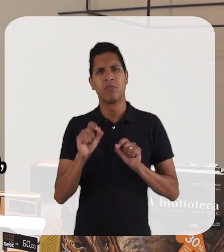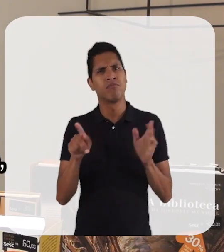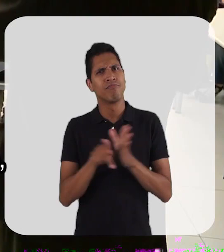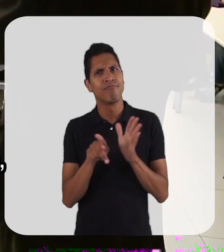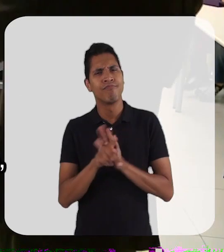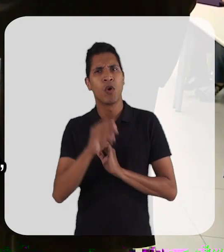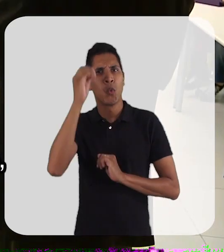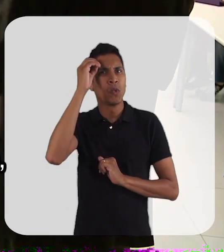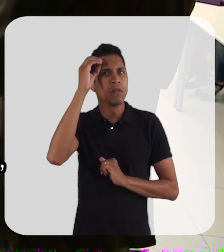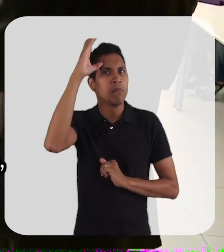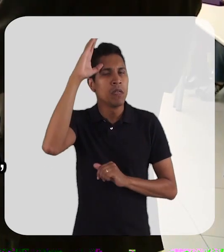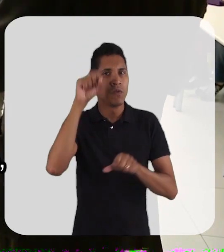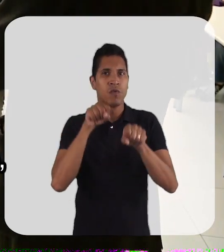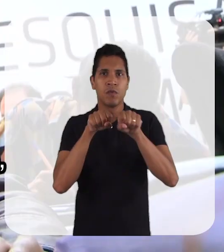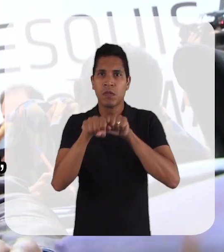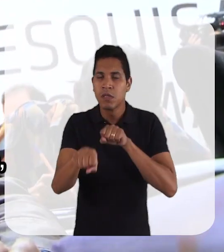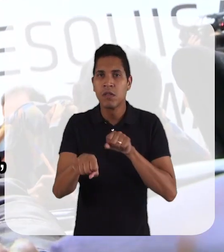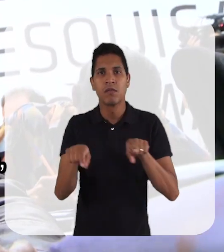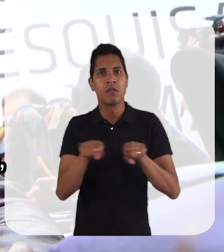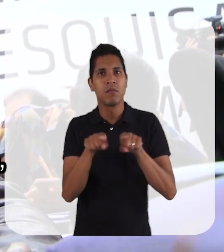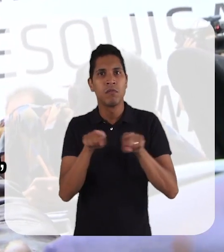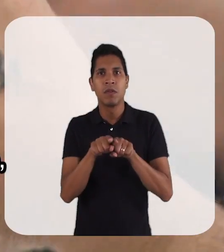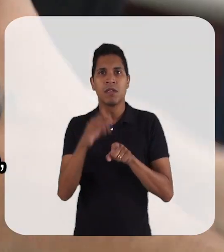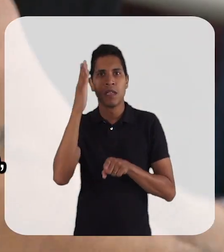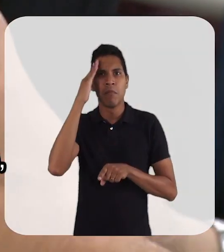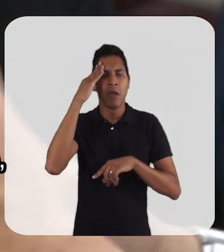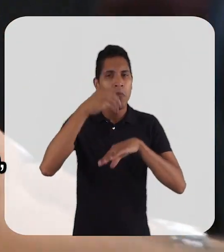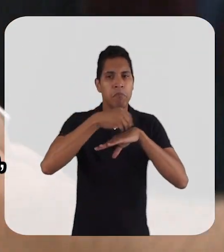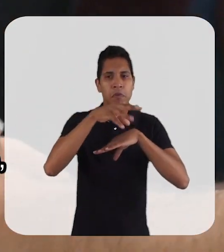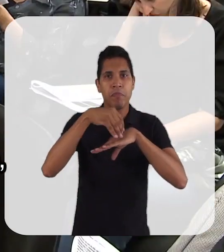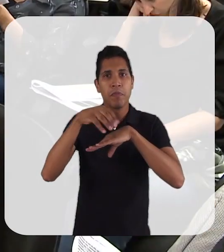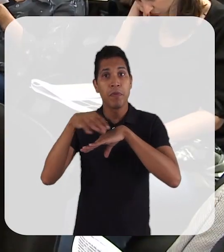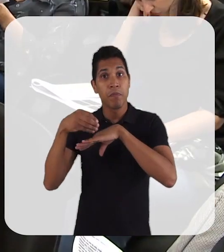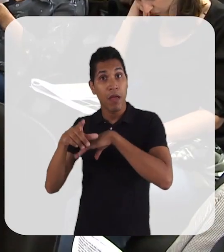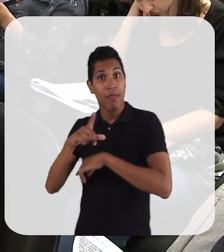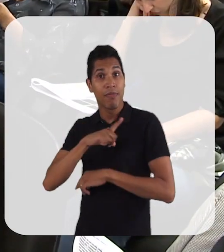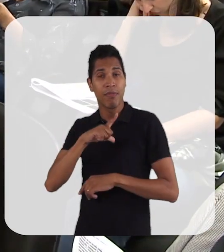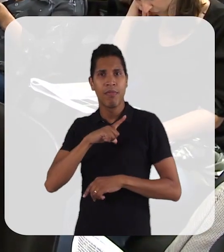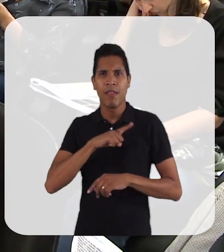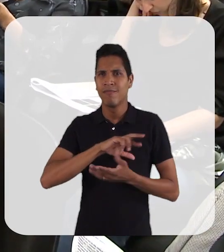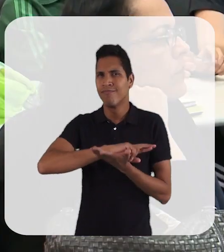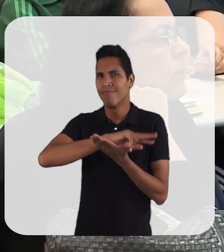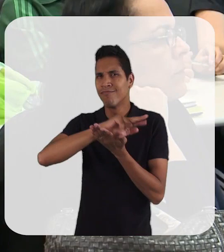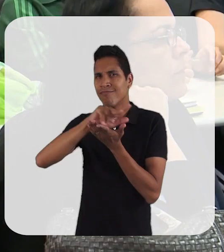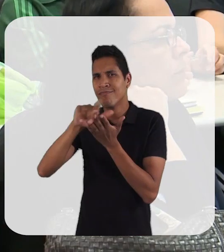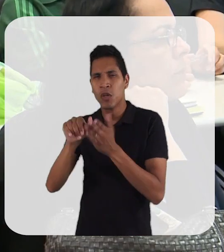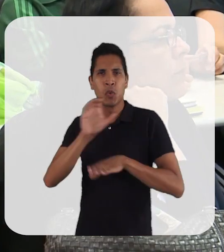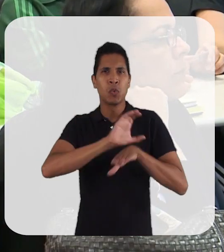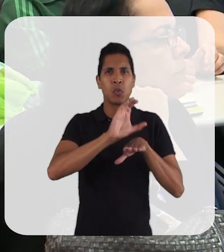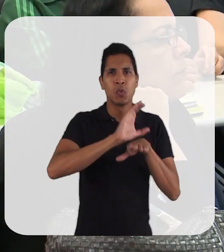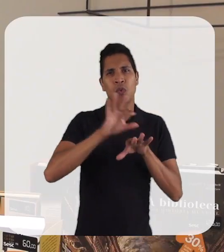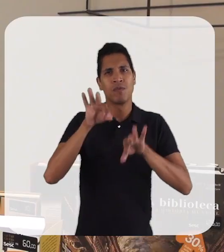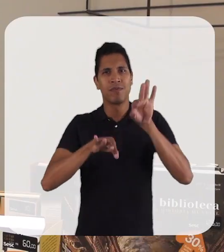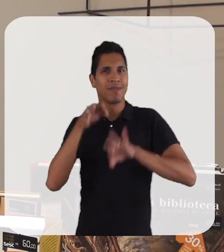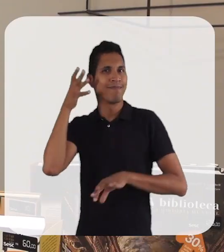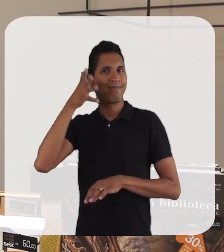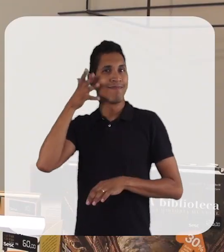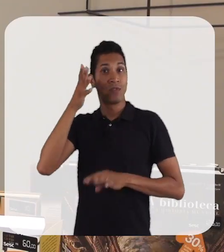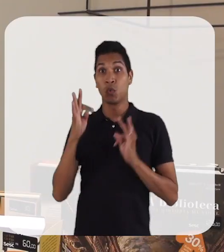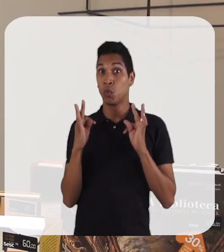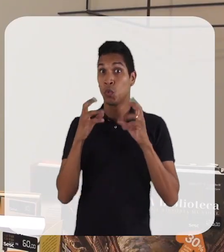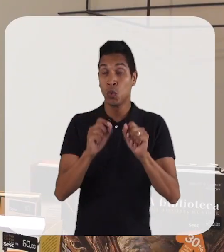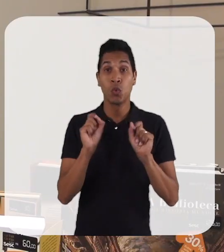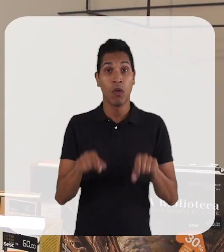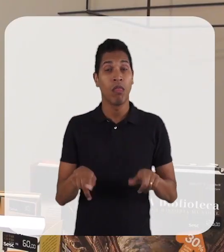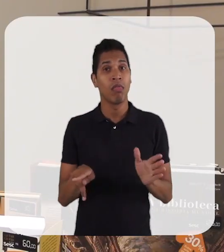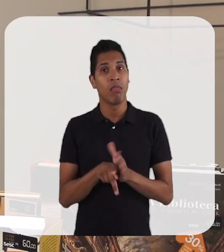à produção de conhecimento, formação e difusão do saber oferece atividades como cursos, oficinas e palestras que são